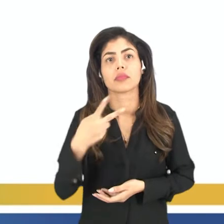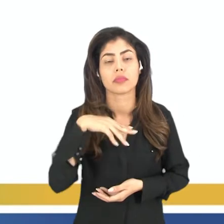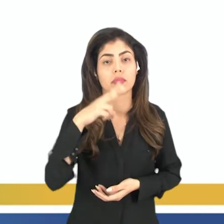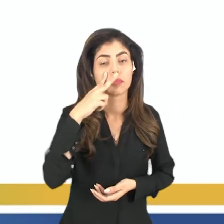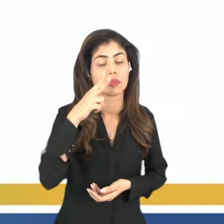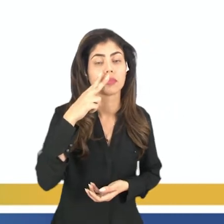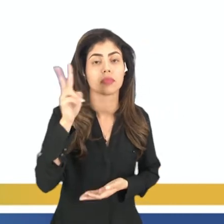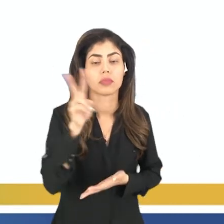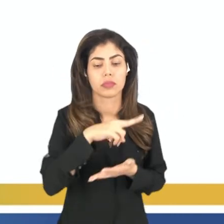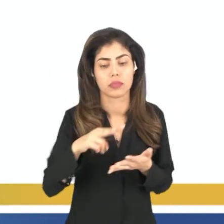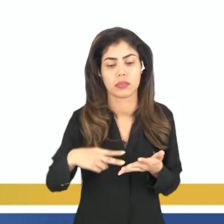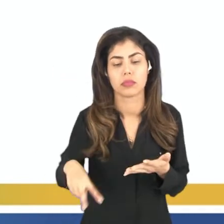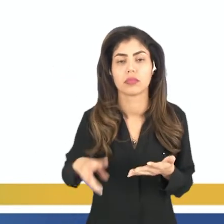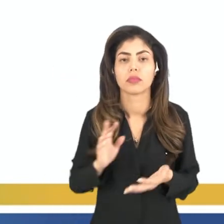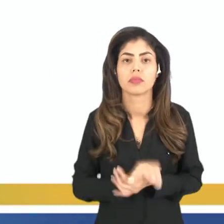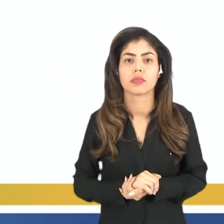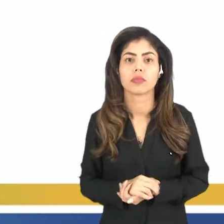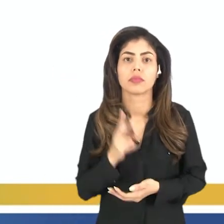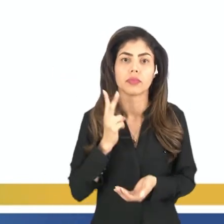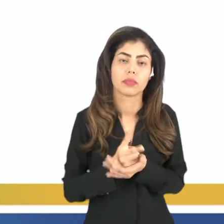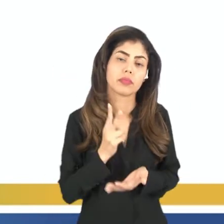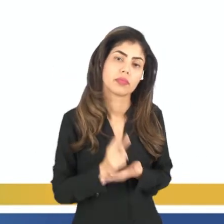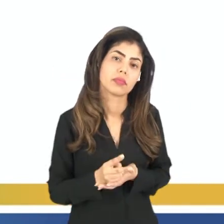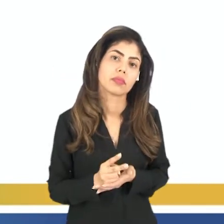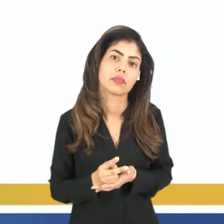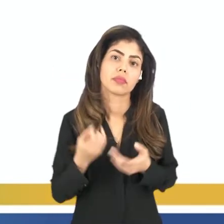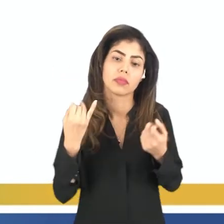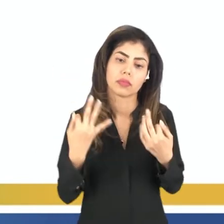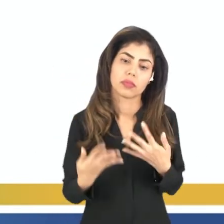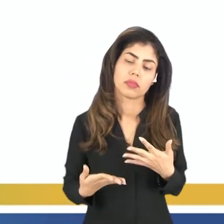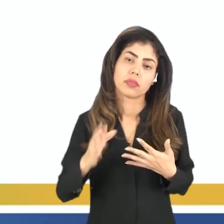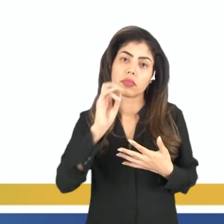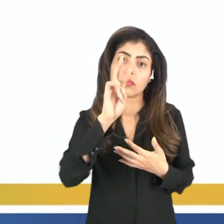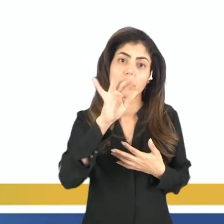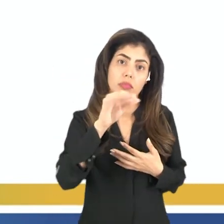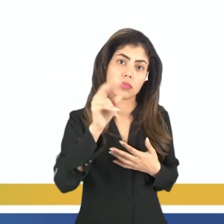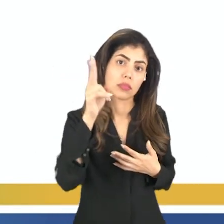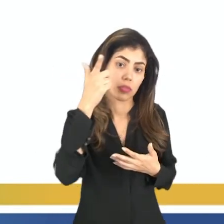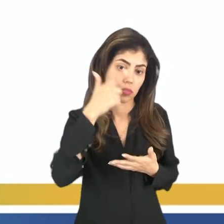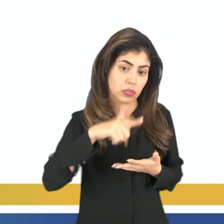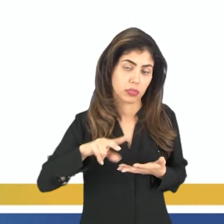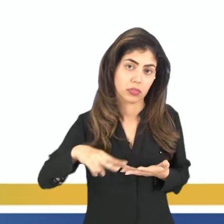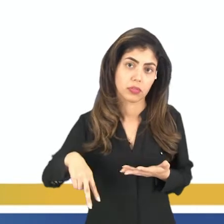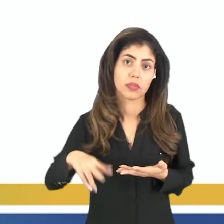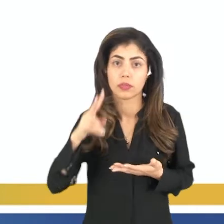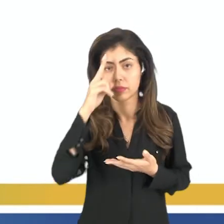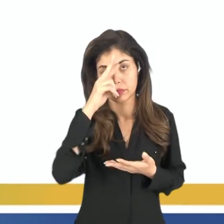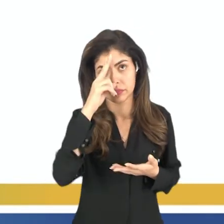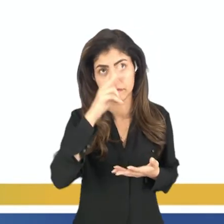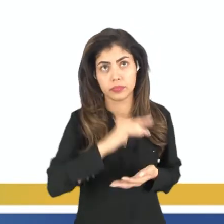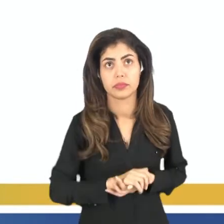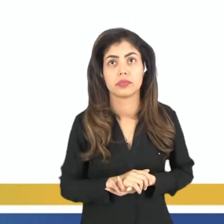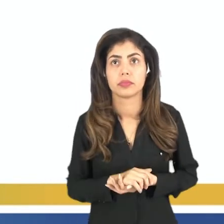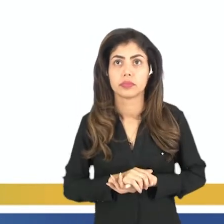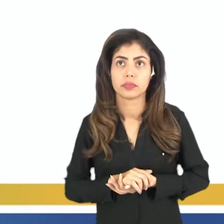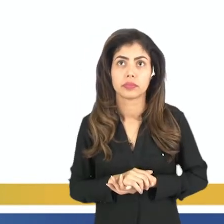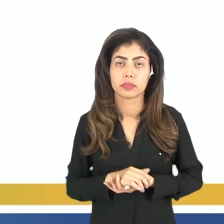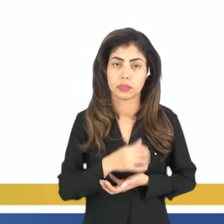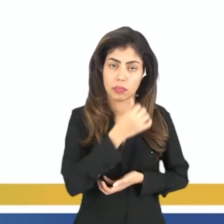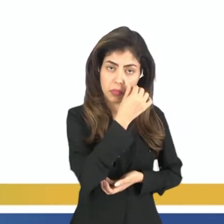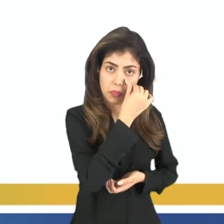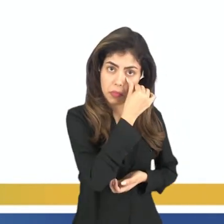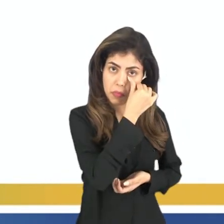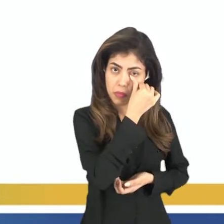se é a partir dessa leitura, né? E sempre quando eu vou estabelecer uma leitura crítica, é necessário realizar mais de uma, né? Vamos ver aí se a gente